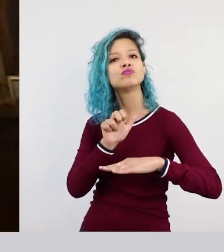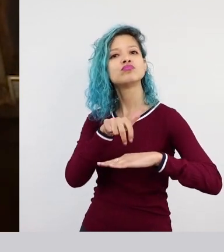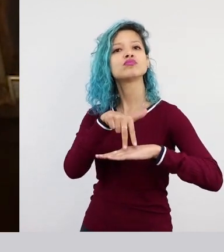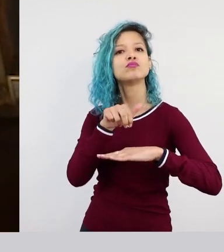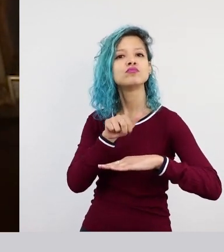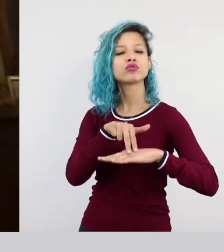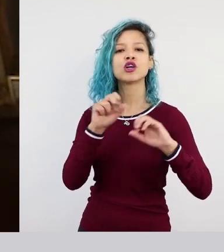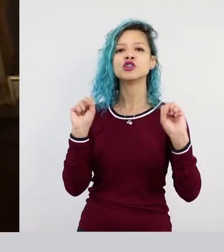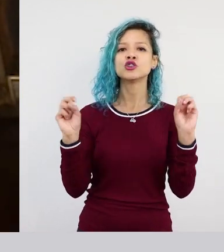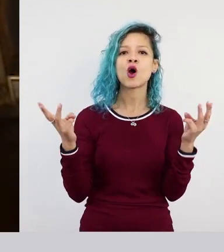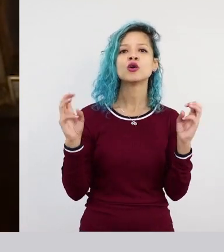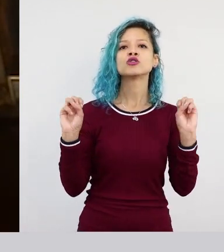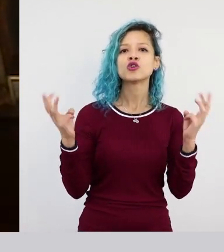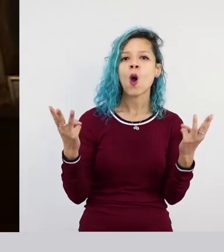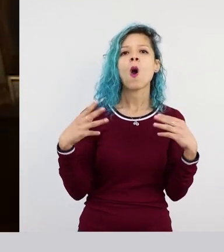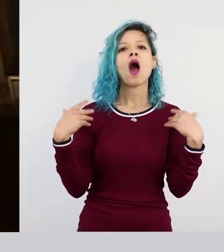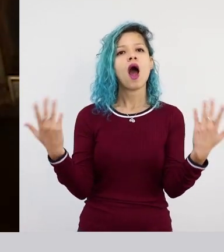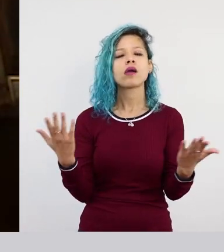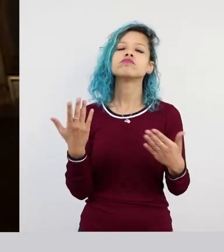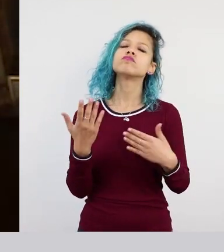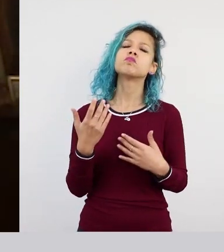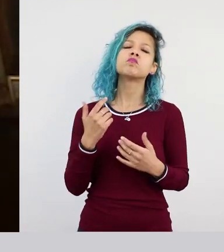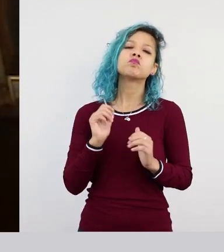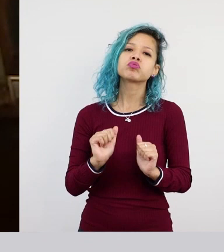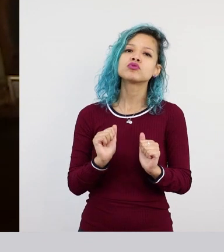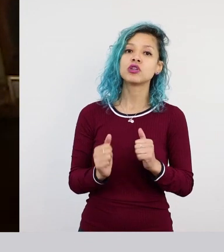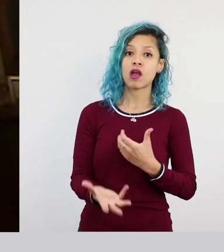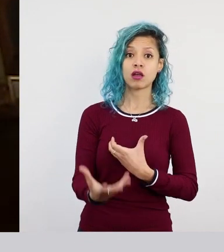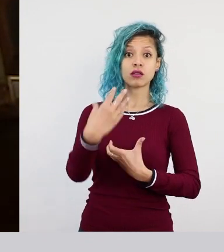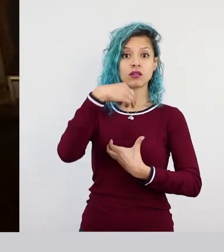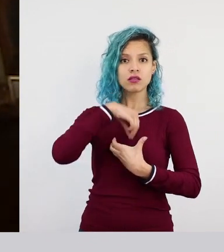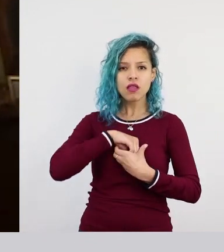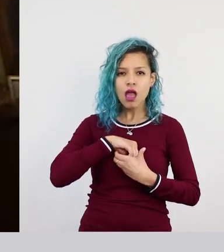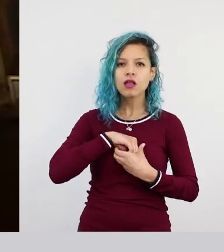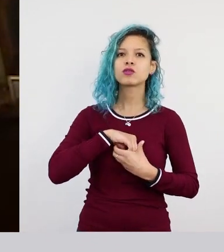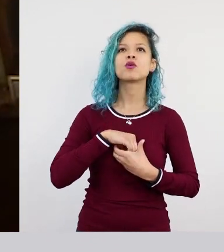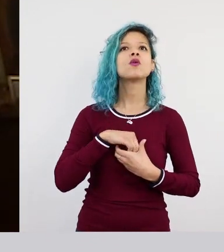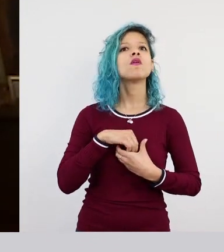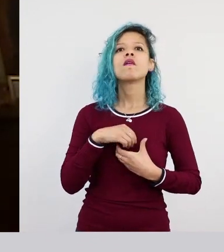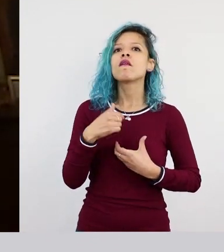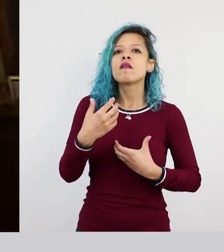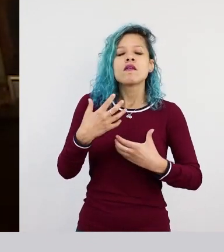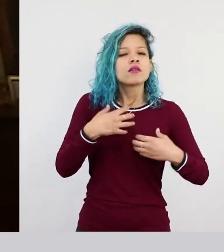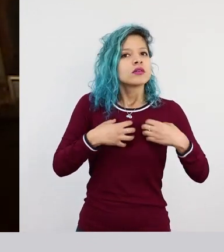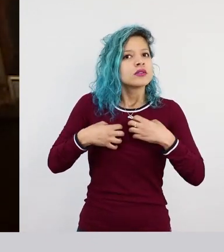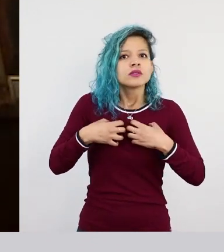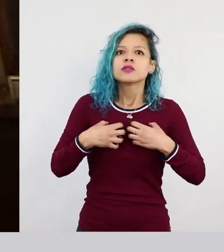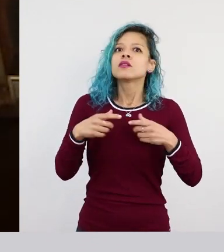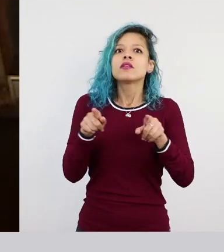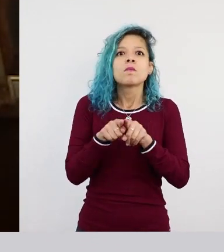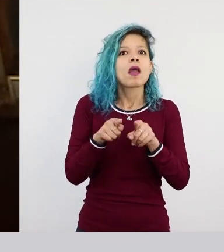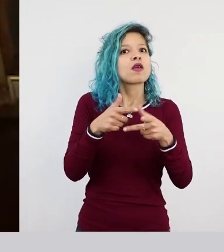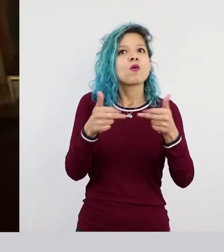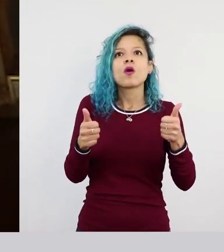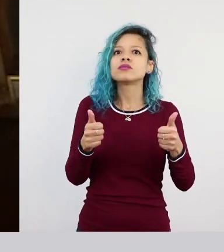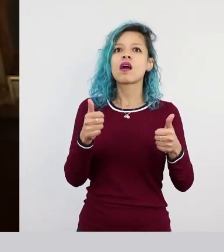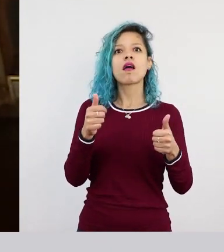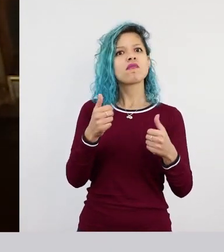elas, né? E é onde eu podia pôr para fora tudo aquilo que eu tinha